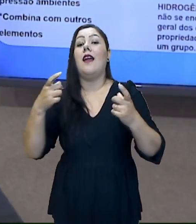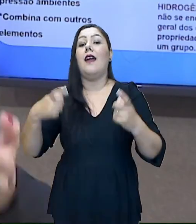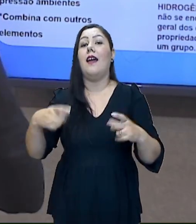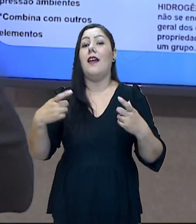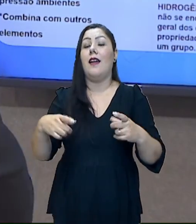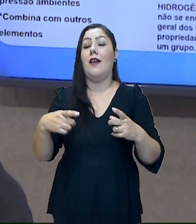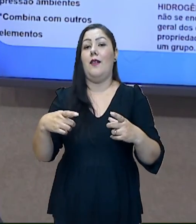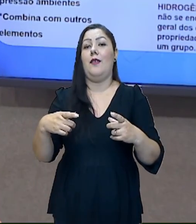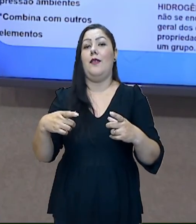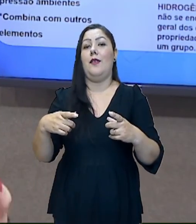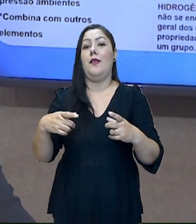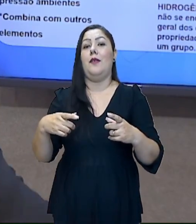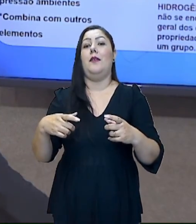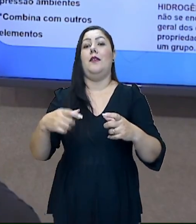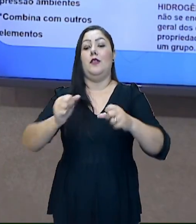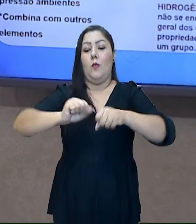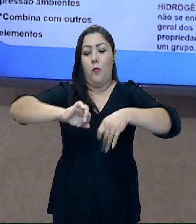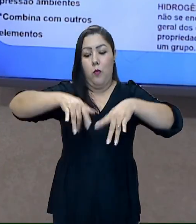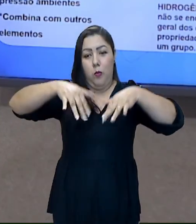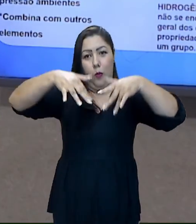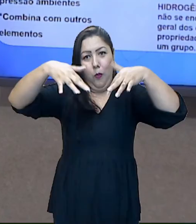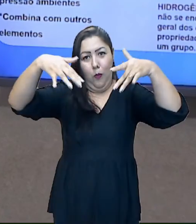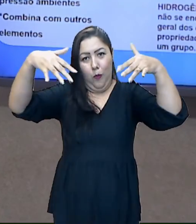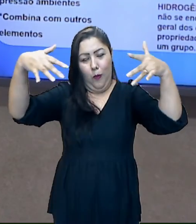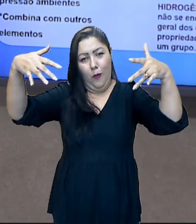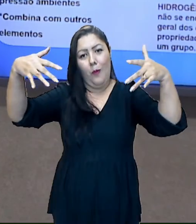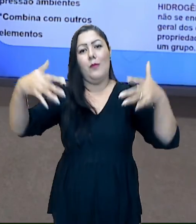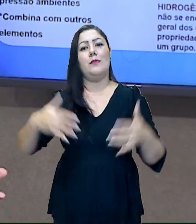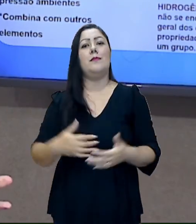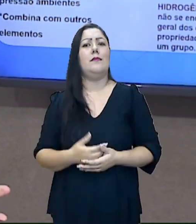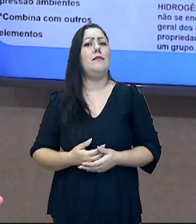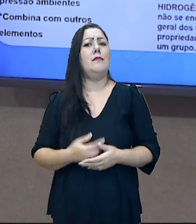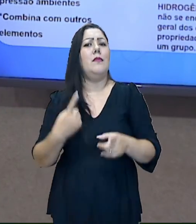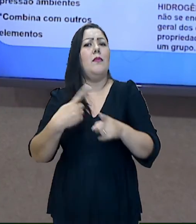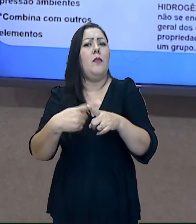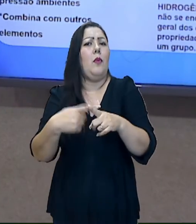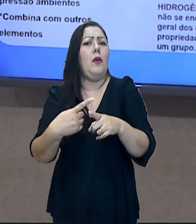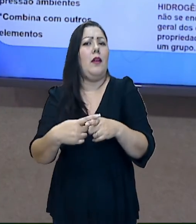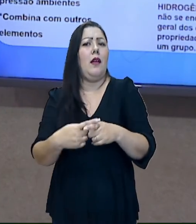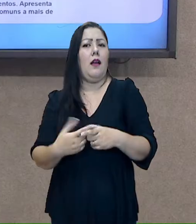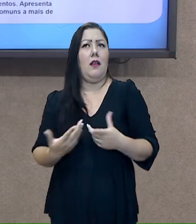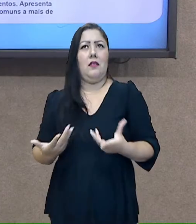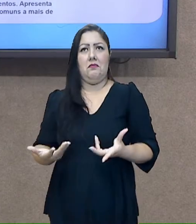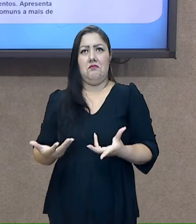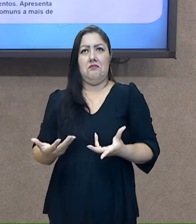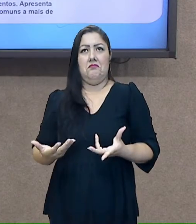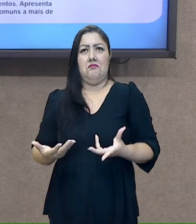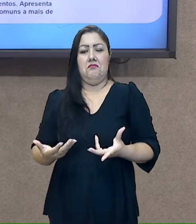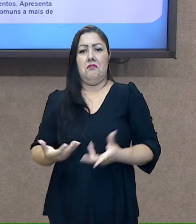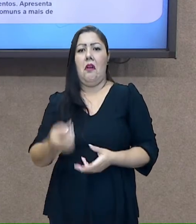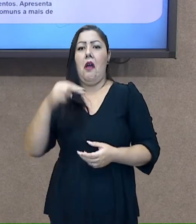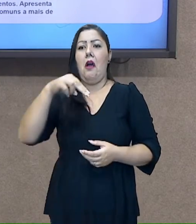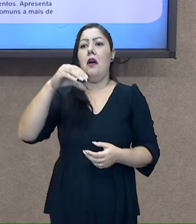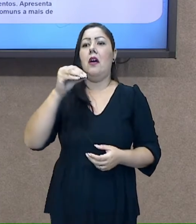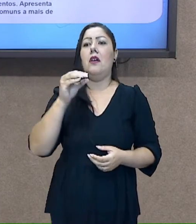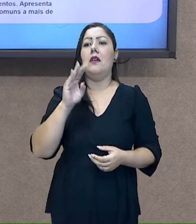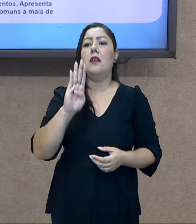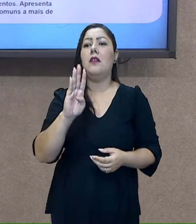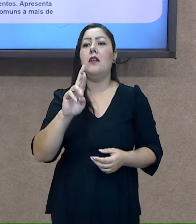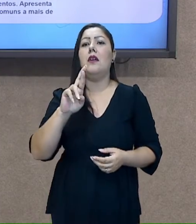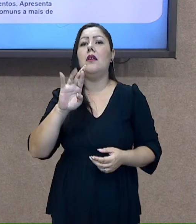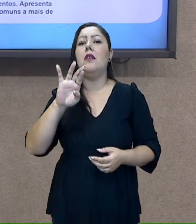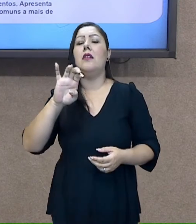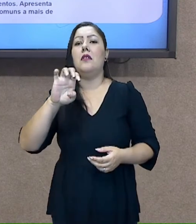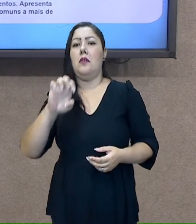é? Gasoso. Muito bem. E por que esta nobreza? Por que esse título?